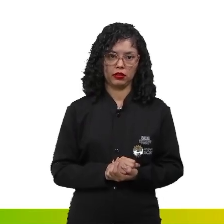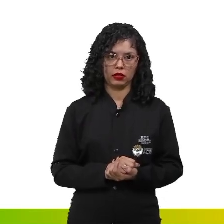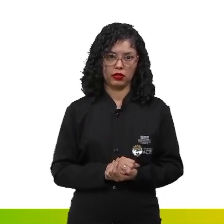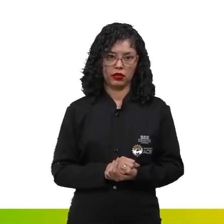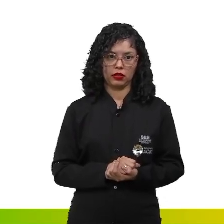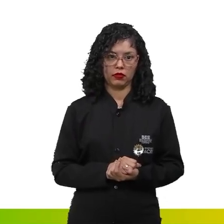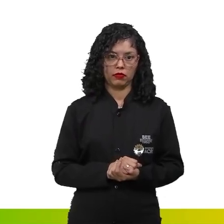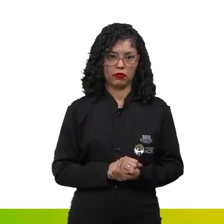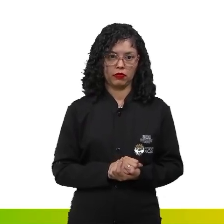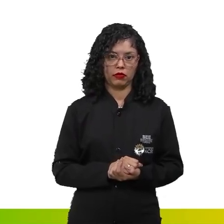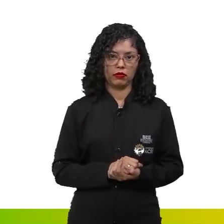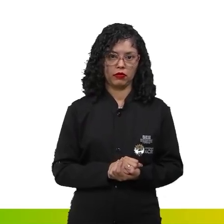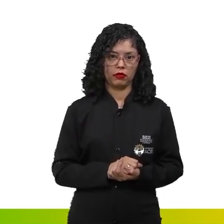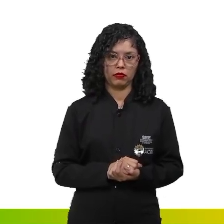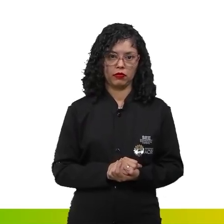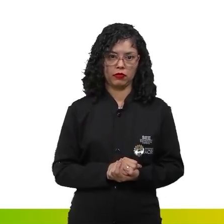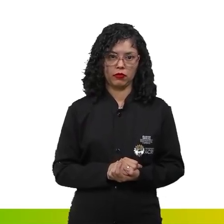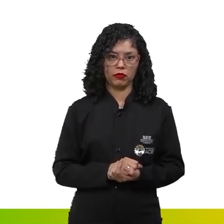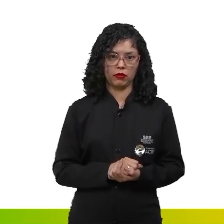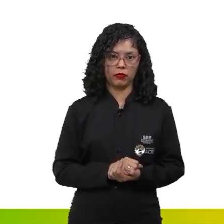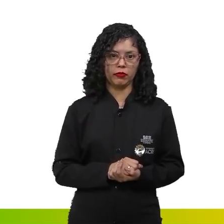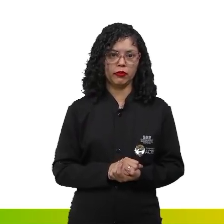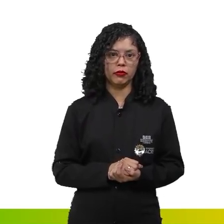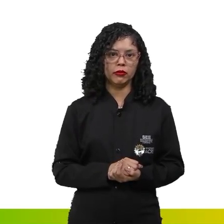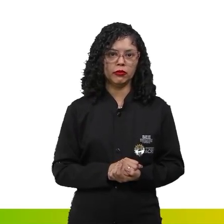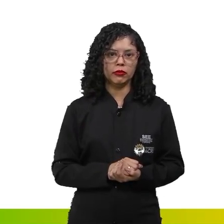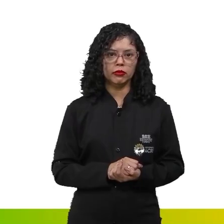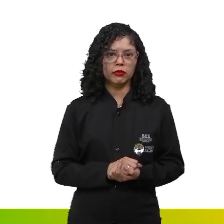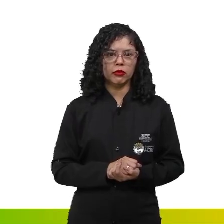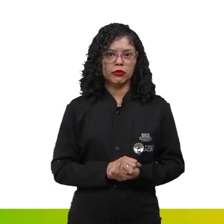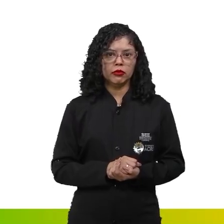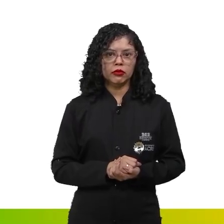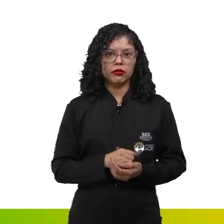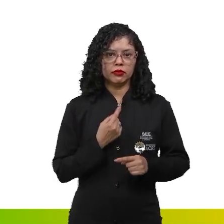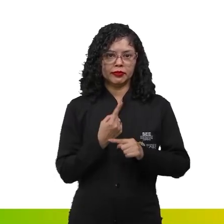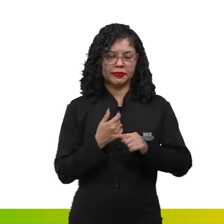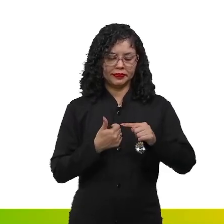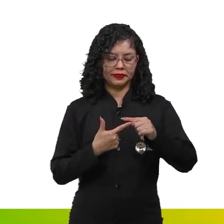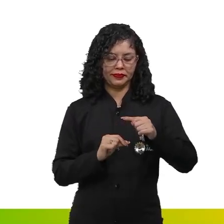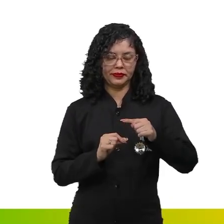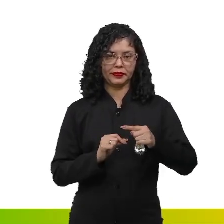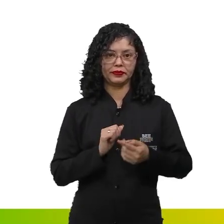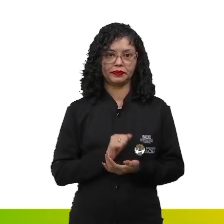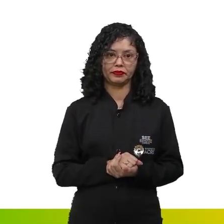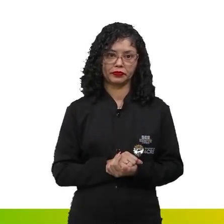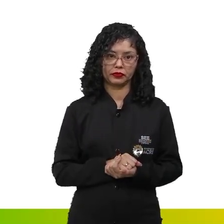Amanda vai ser 1 sobre a idade dela, 1 sobre 20.